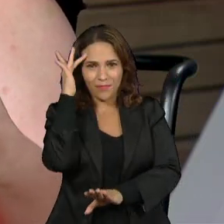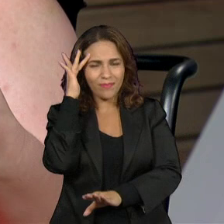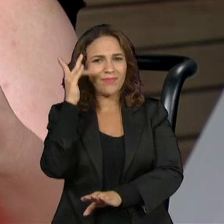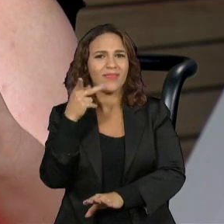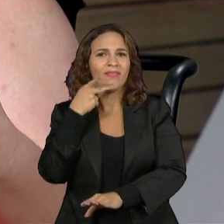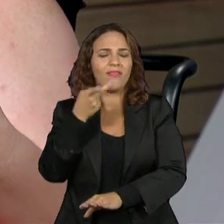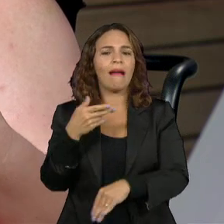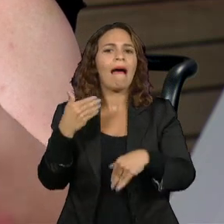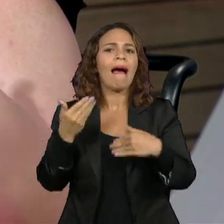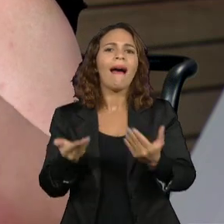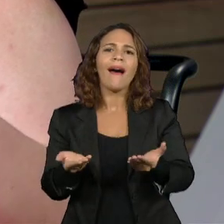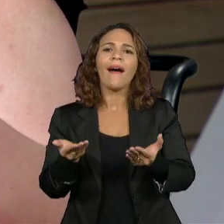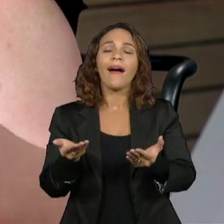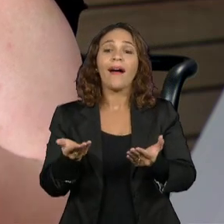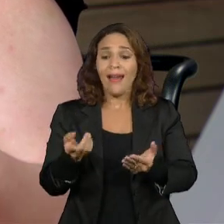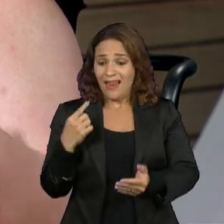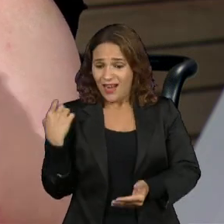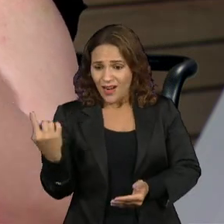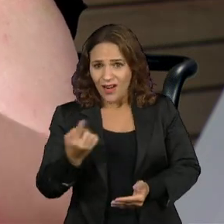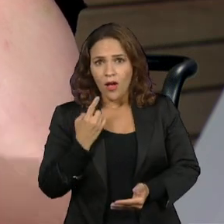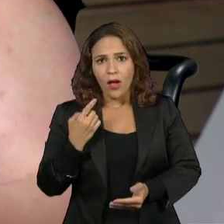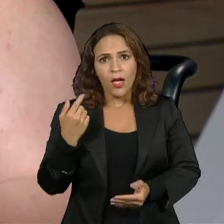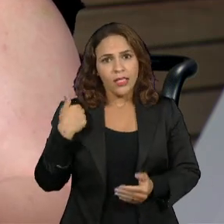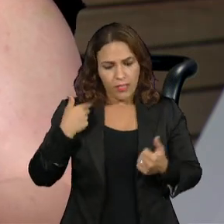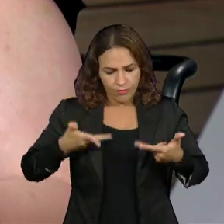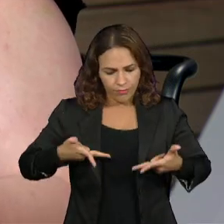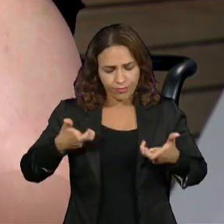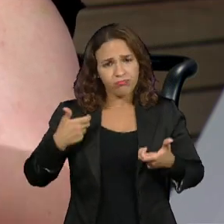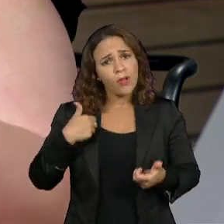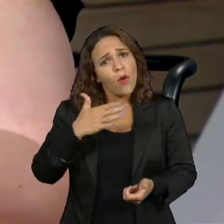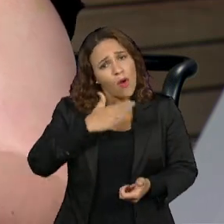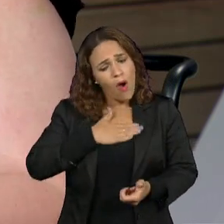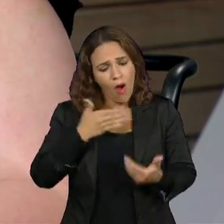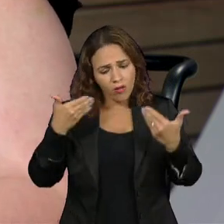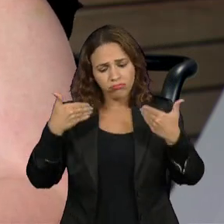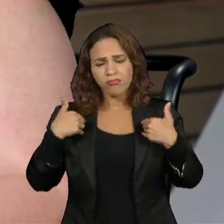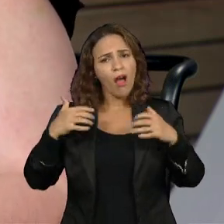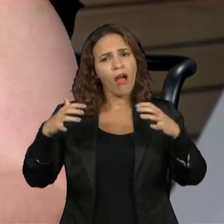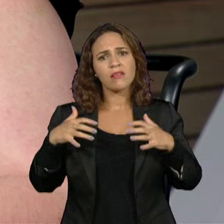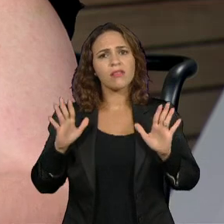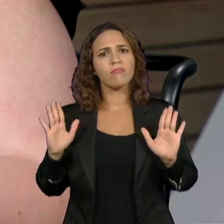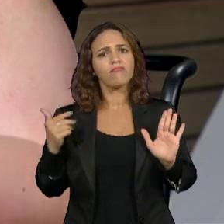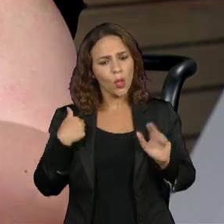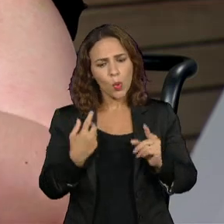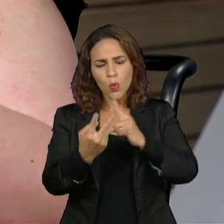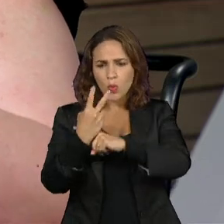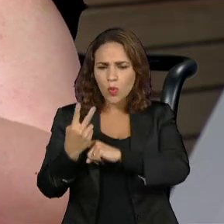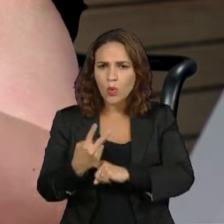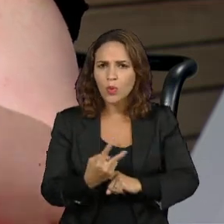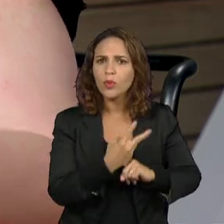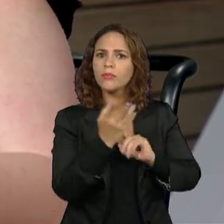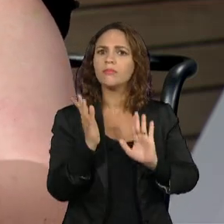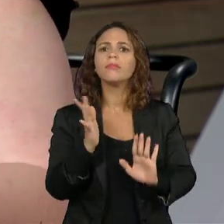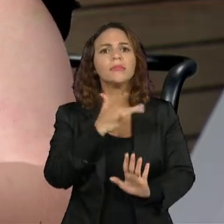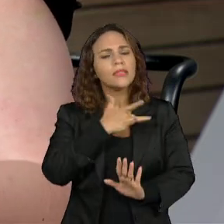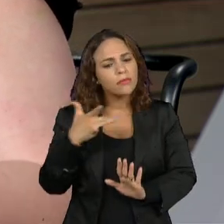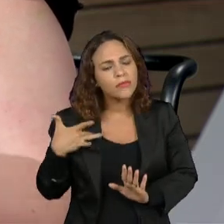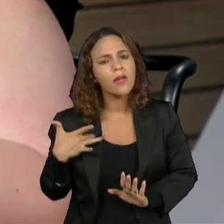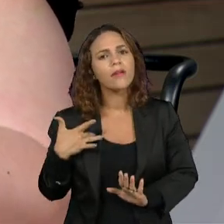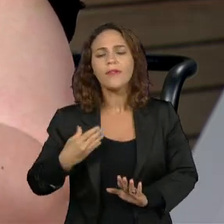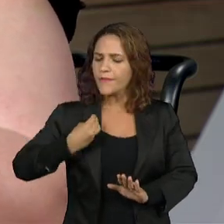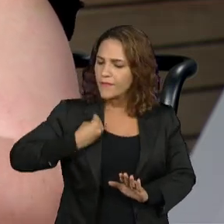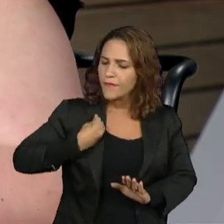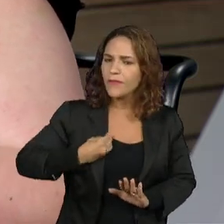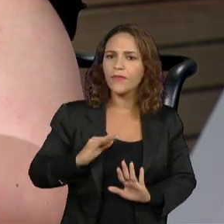muito é a gente entender que a gente gosta do nosso corpo, que a gente cuida do nosso corpo, que a gente vive a nossa vida.